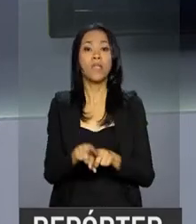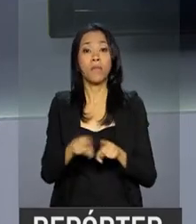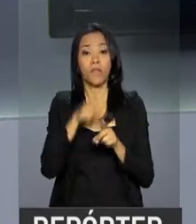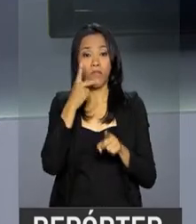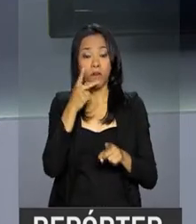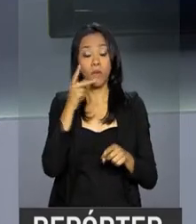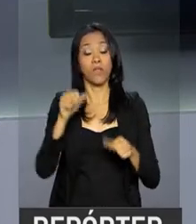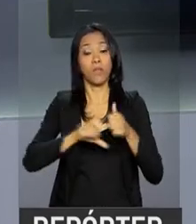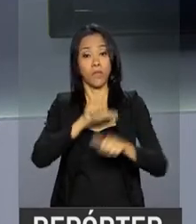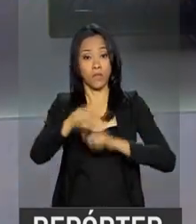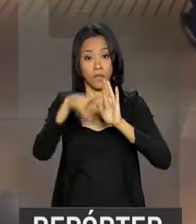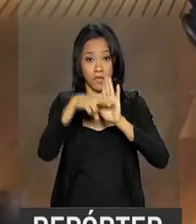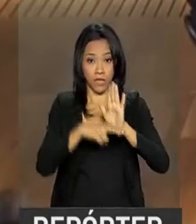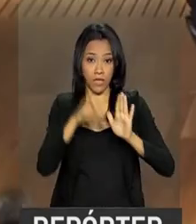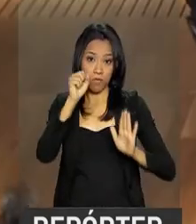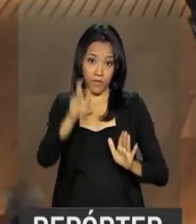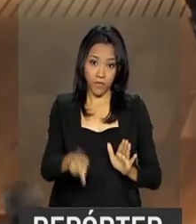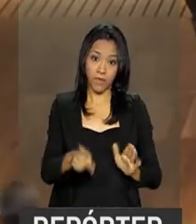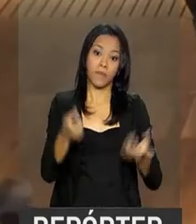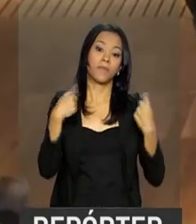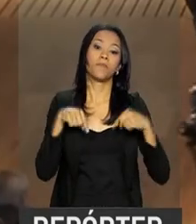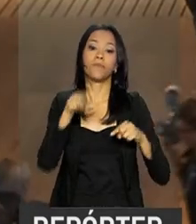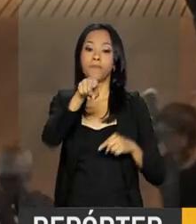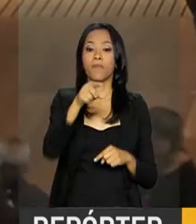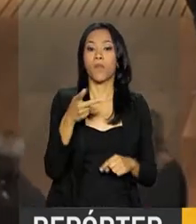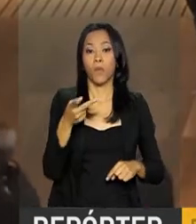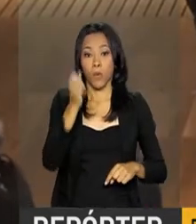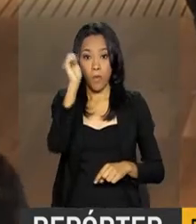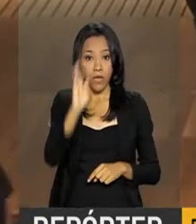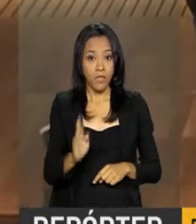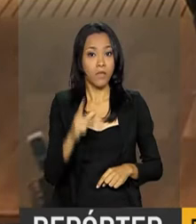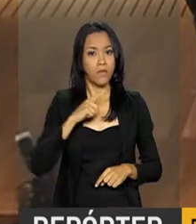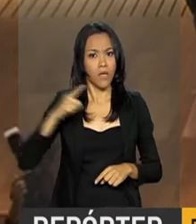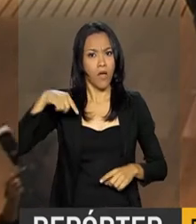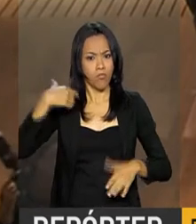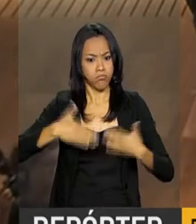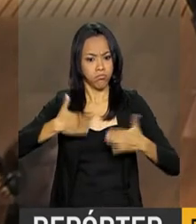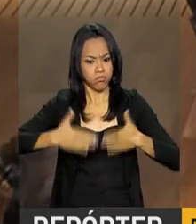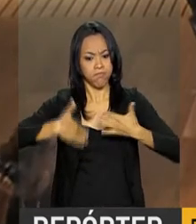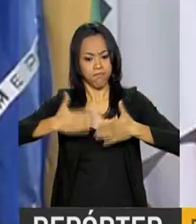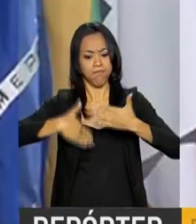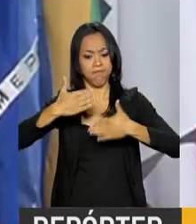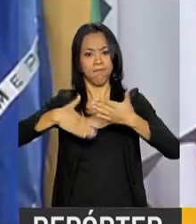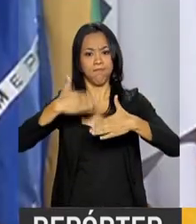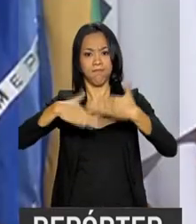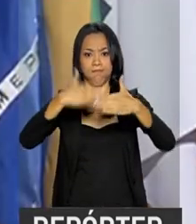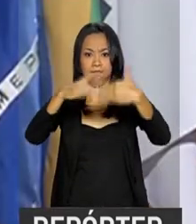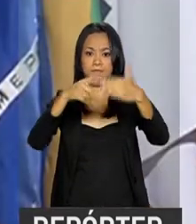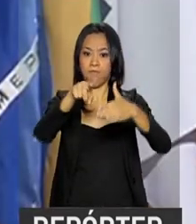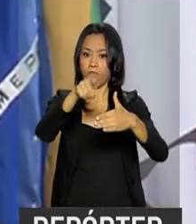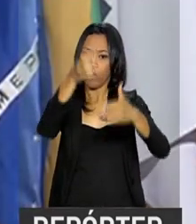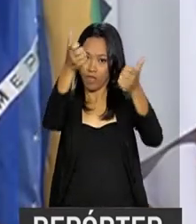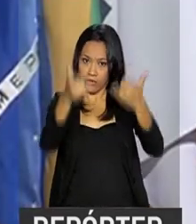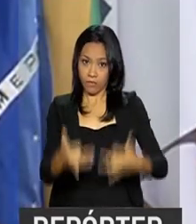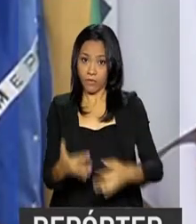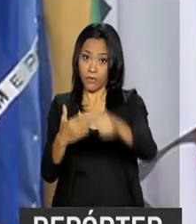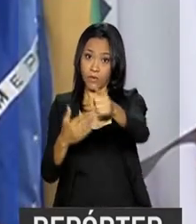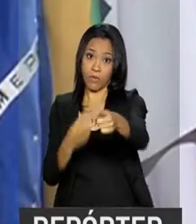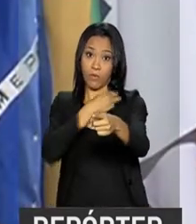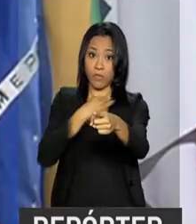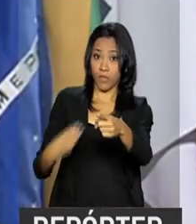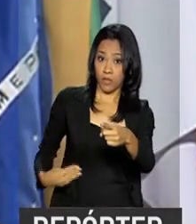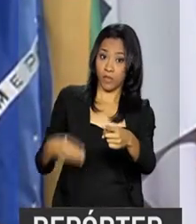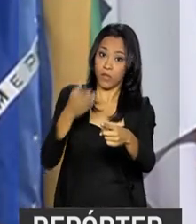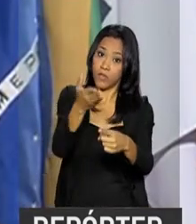previdência o brasil vive um ciclo de crescimento sustentável foi o que disse o ministro da fazenda e henrique meirelles